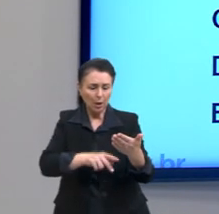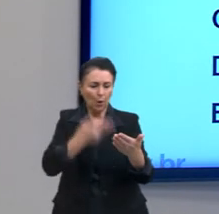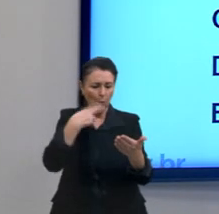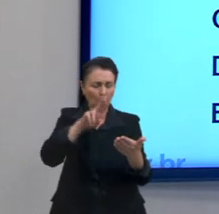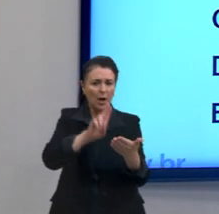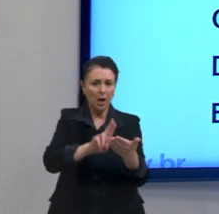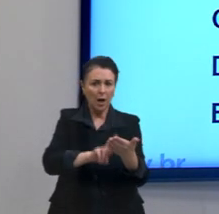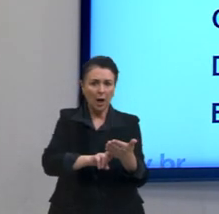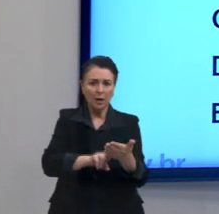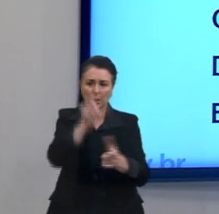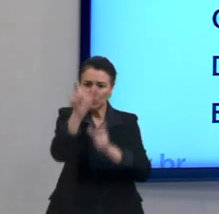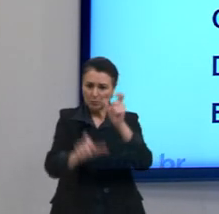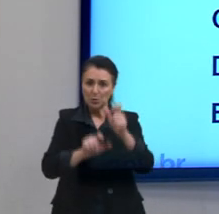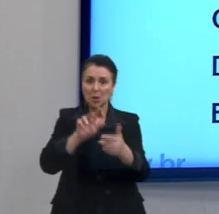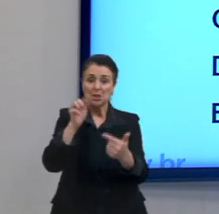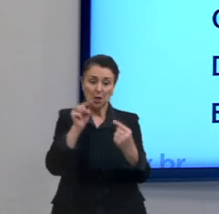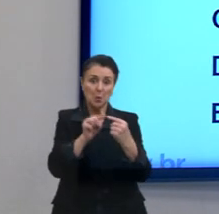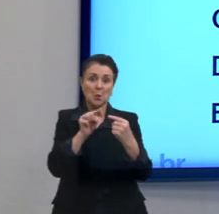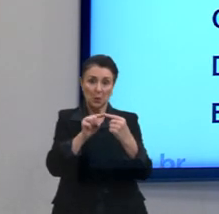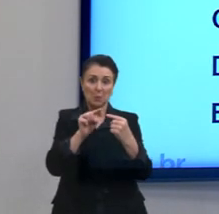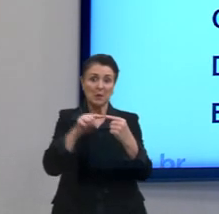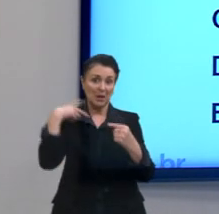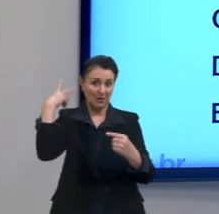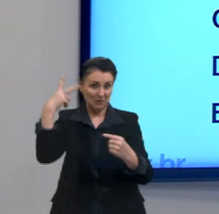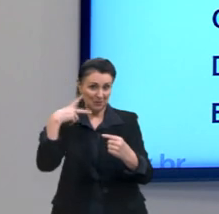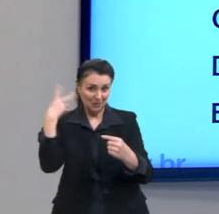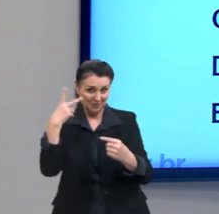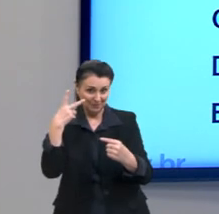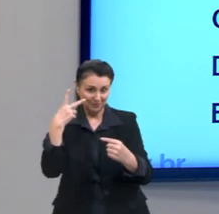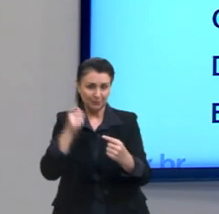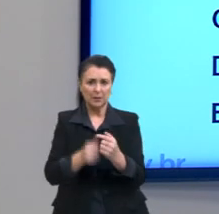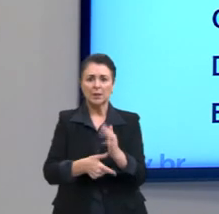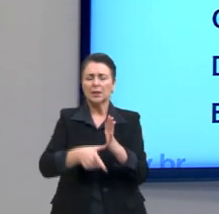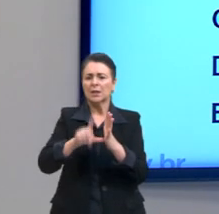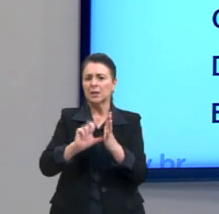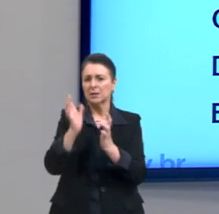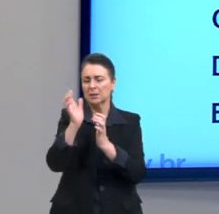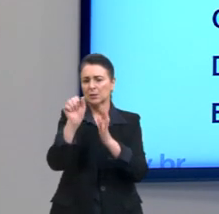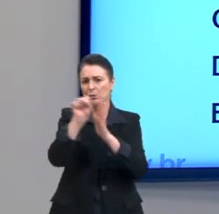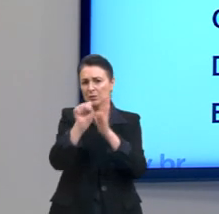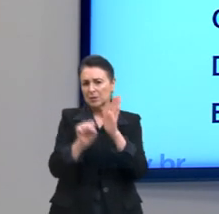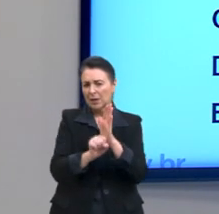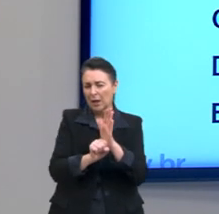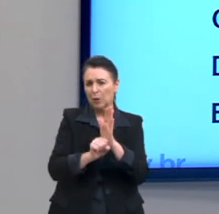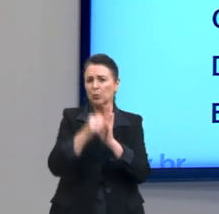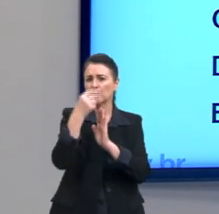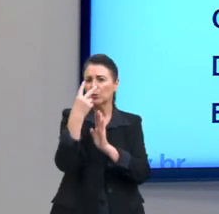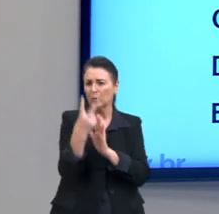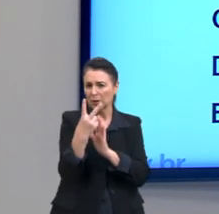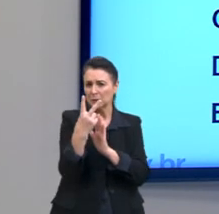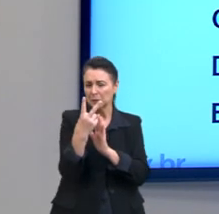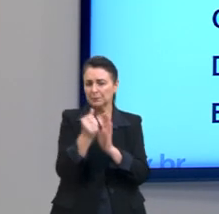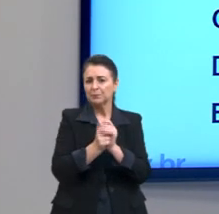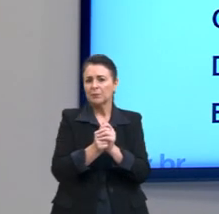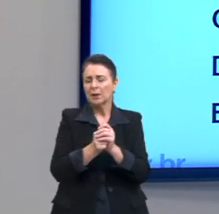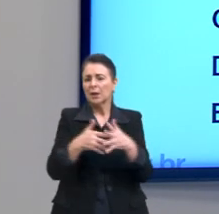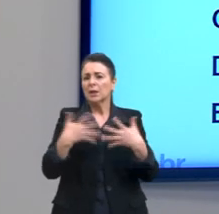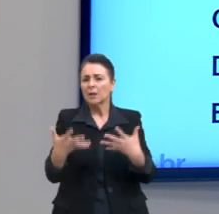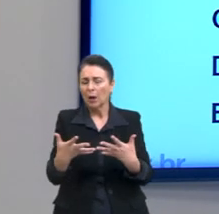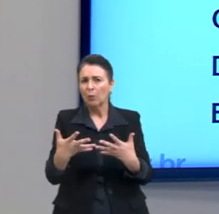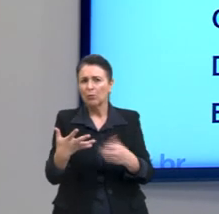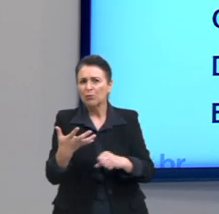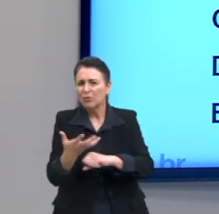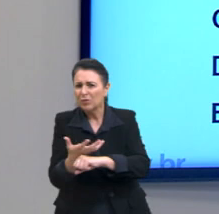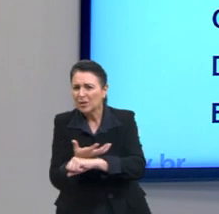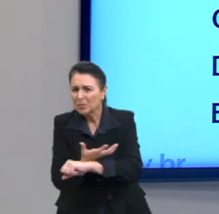diferentes do Império Romano no século dois da era Cristã Então esse ambiente garantia peculiar apoio emocional